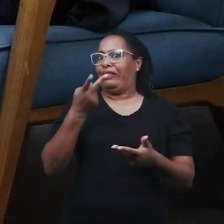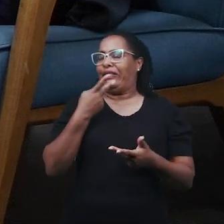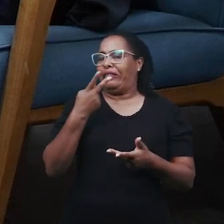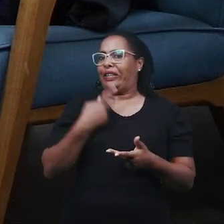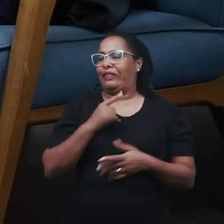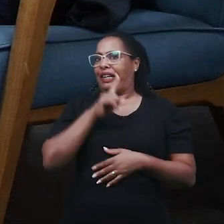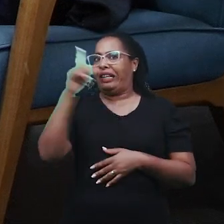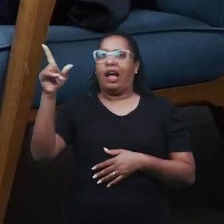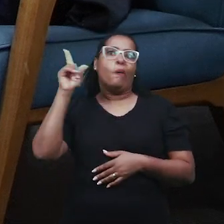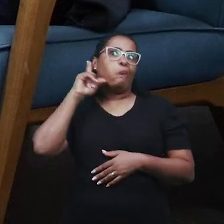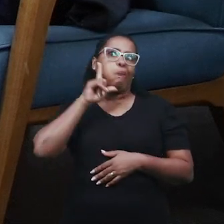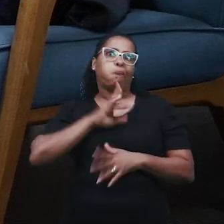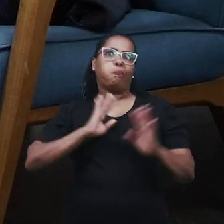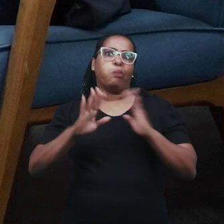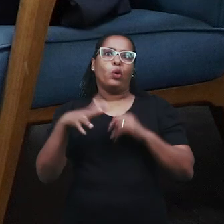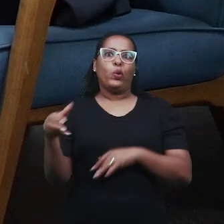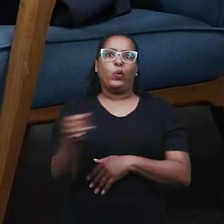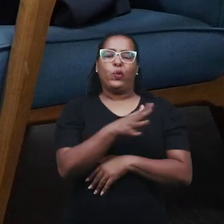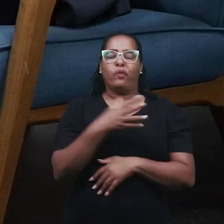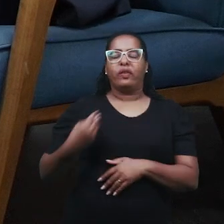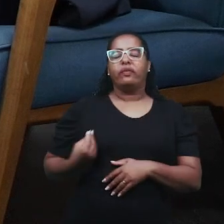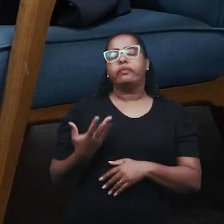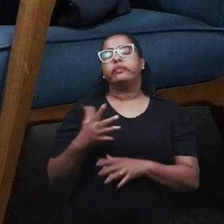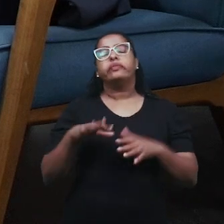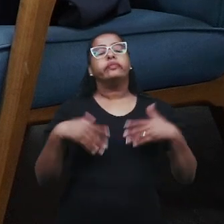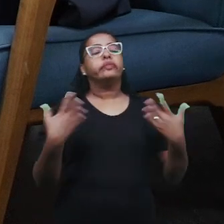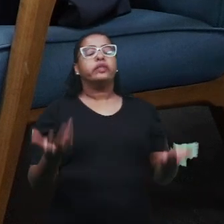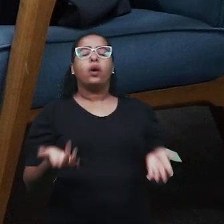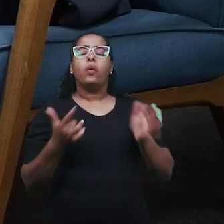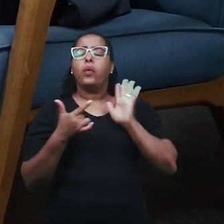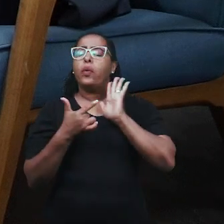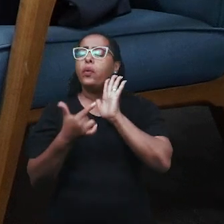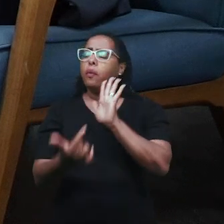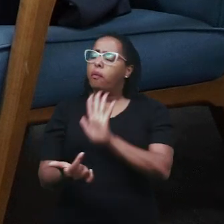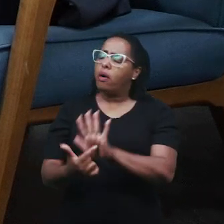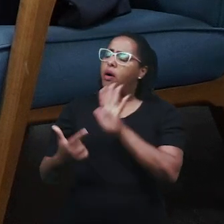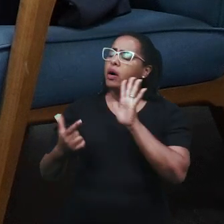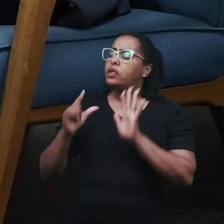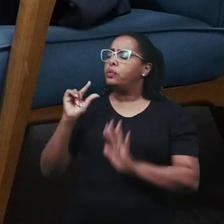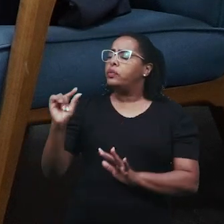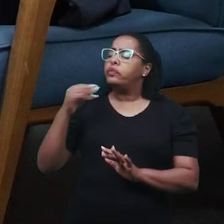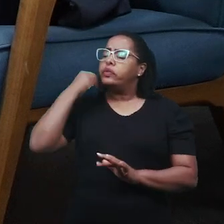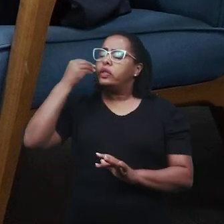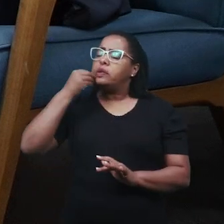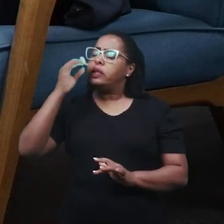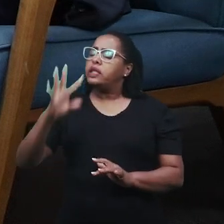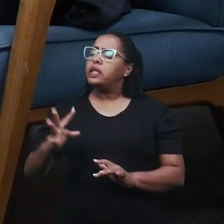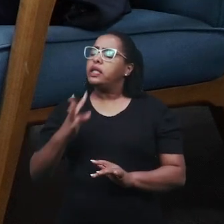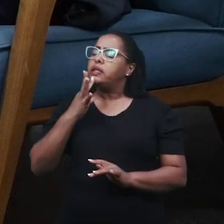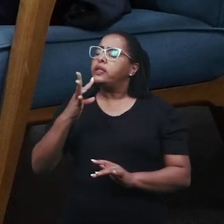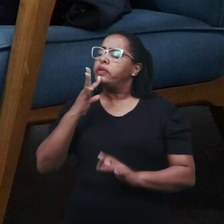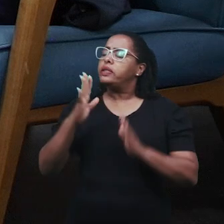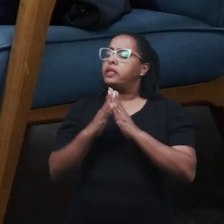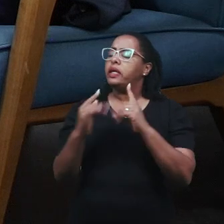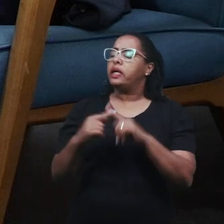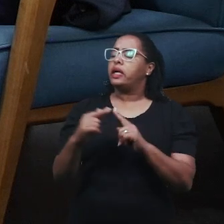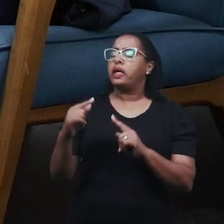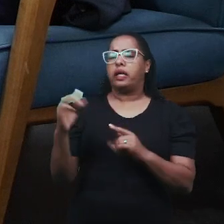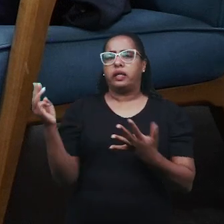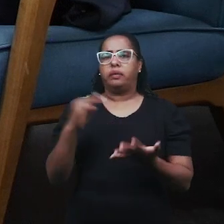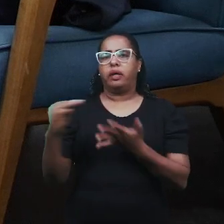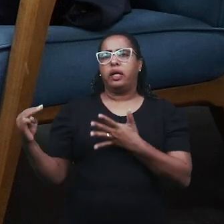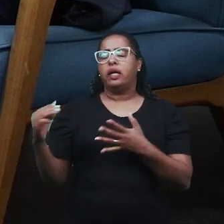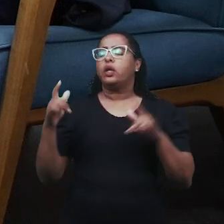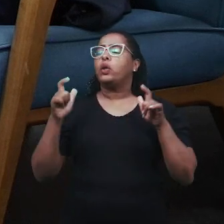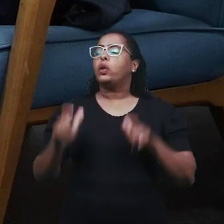nova da sua vida. Samir, fala um pouquinho sobre como foi a sua experiência de conhecer a Igreja Cristã Maranata. Onde